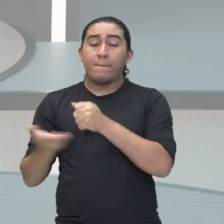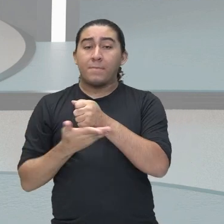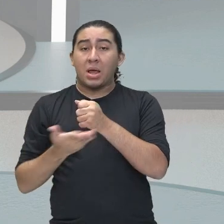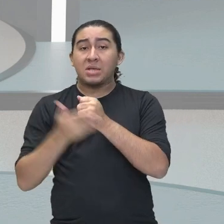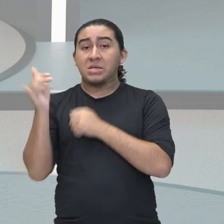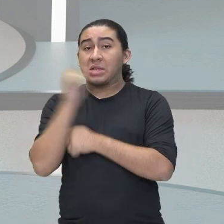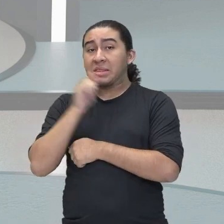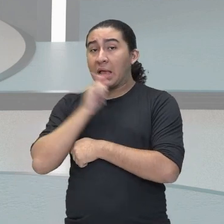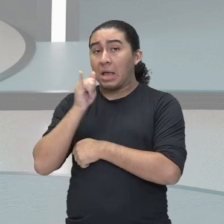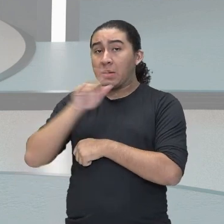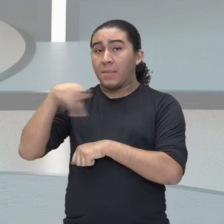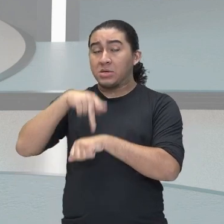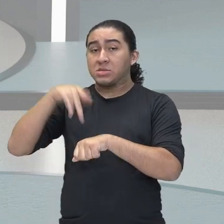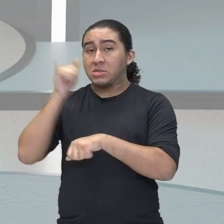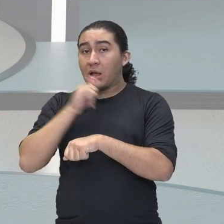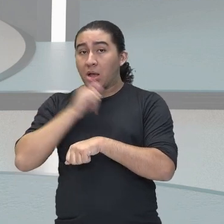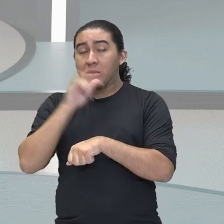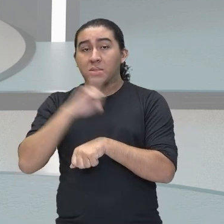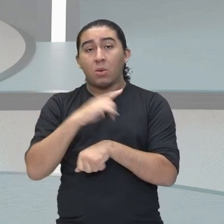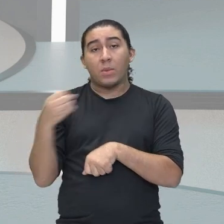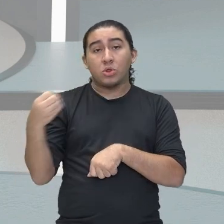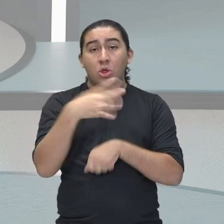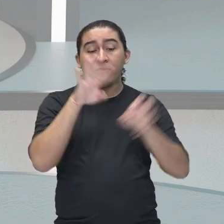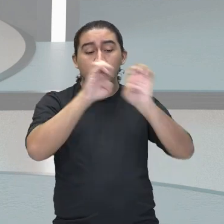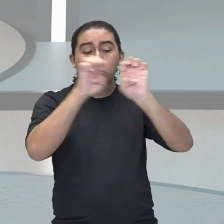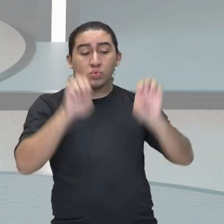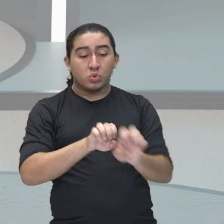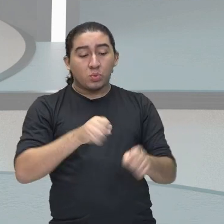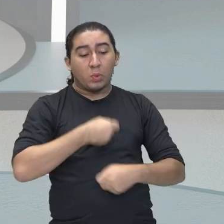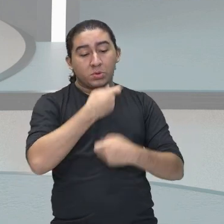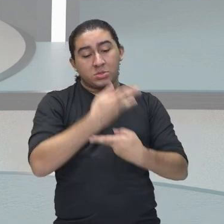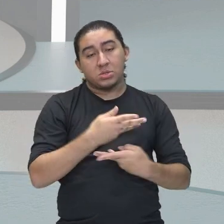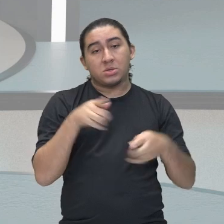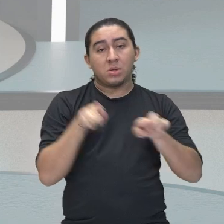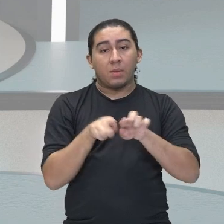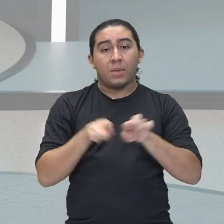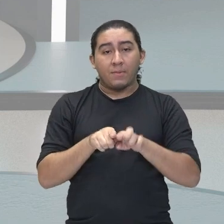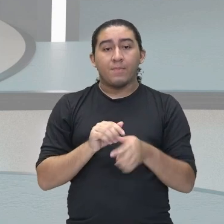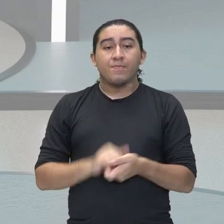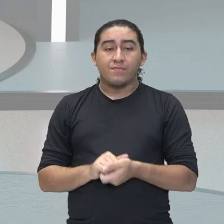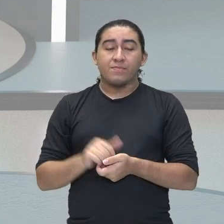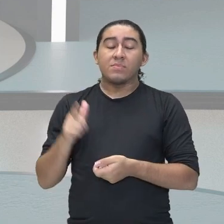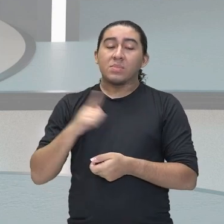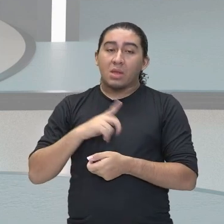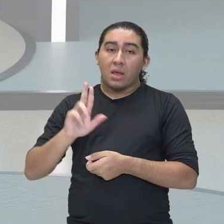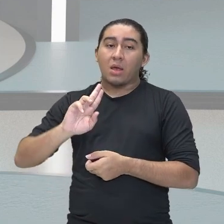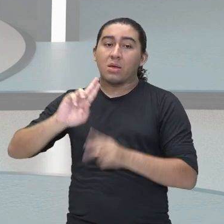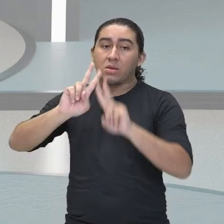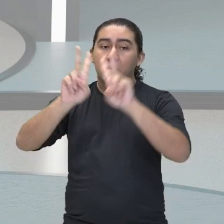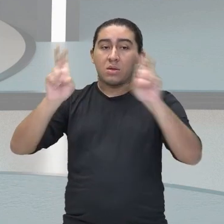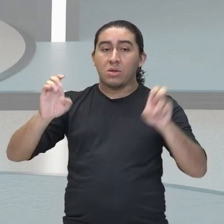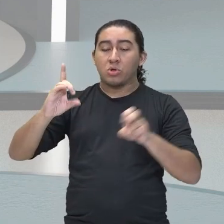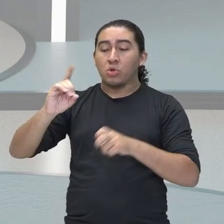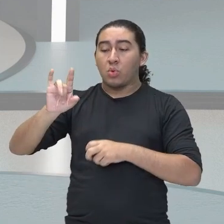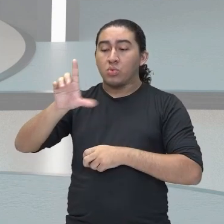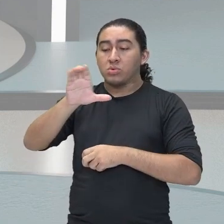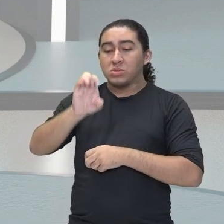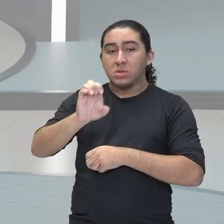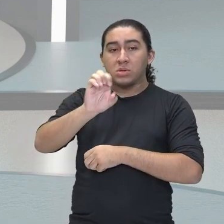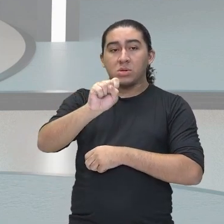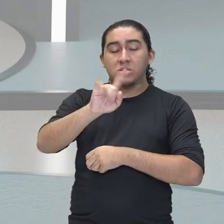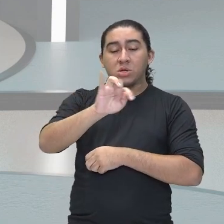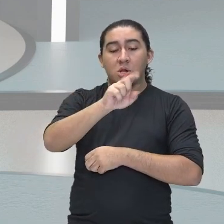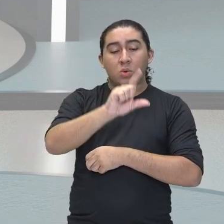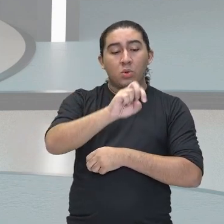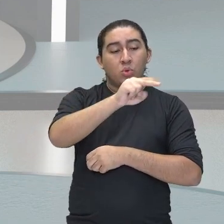uma nova forma de poesia, o dolce stile nuovo, quer dizer o doce estilo novo.